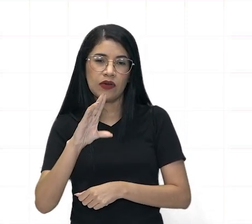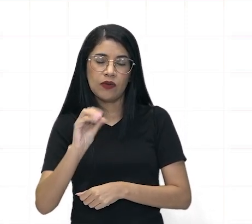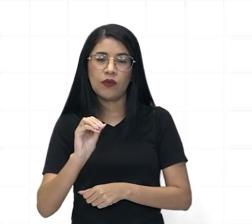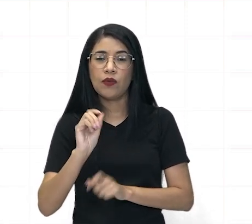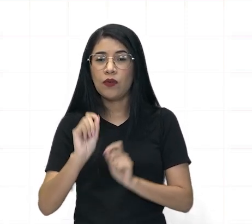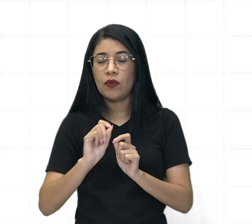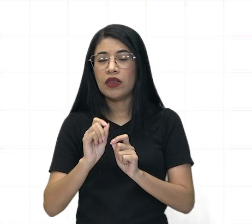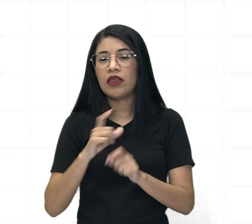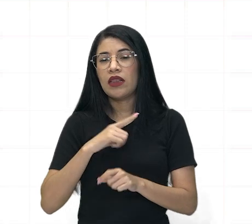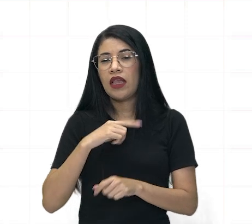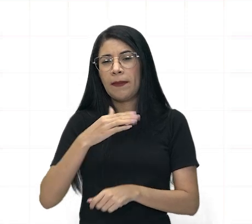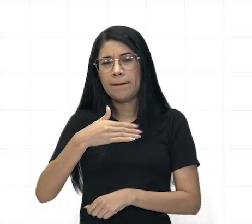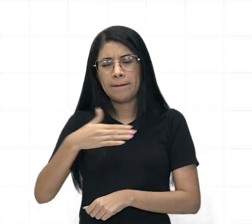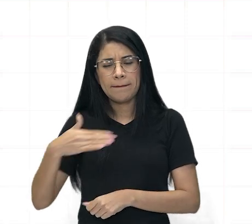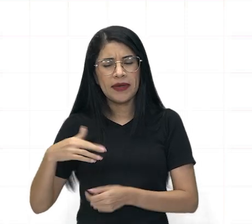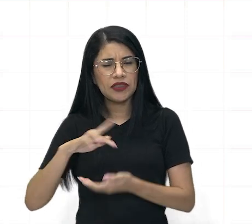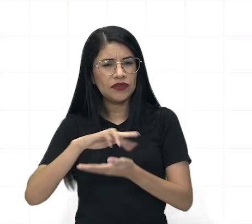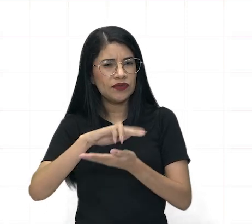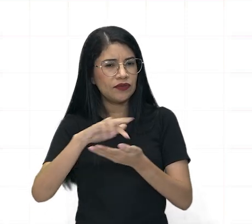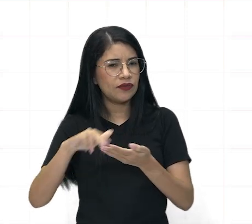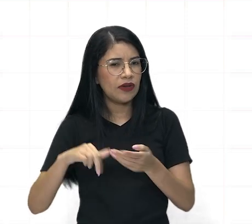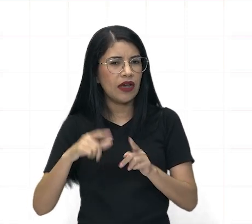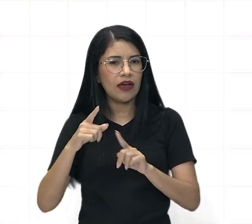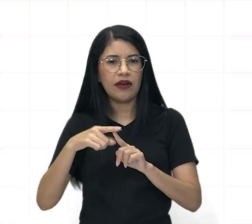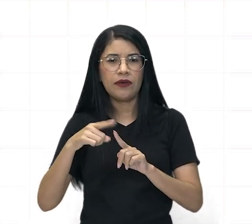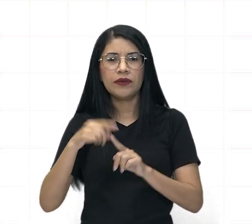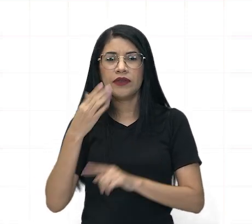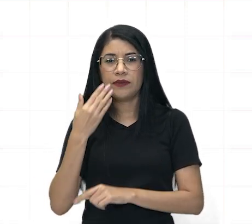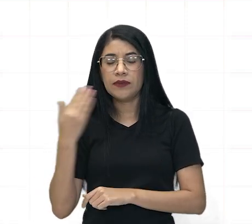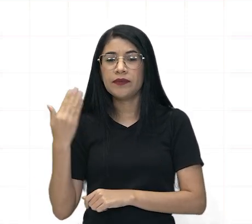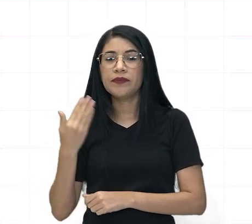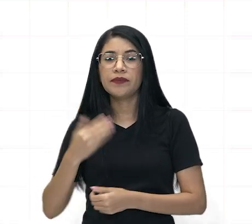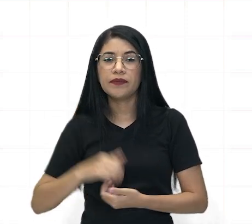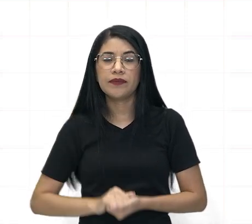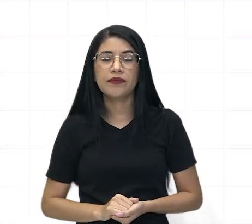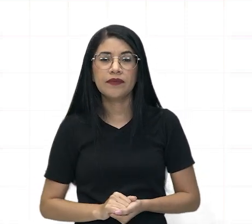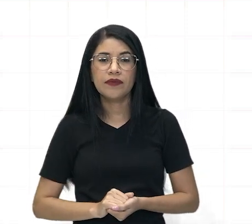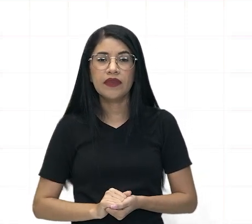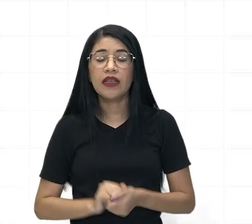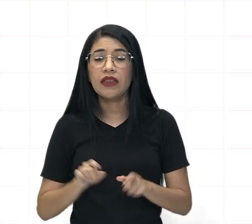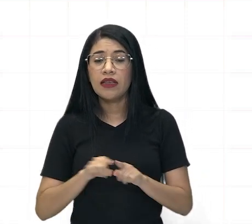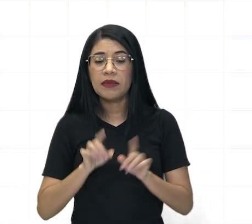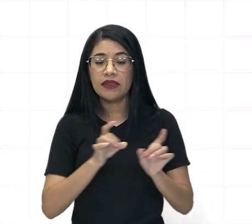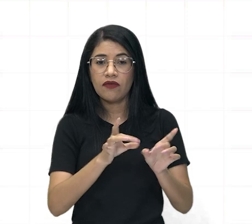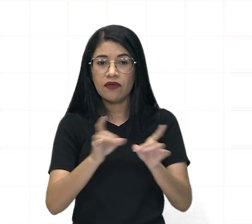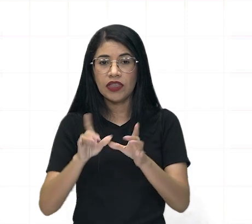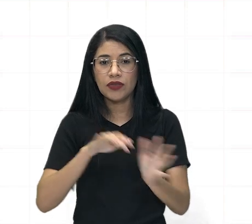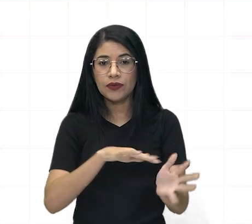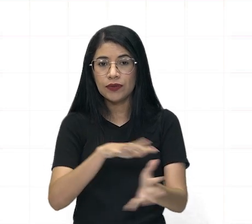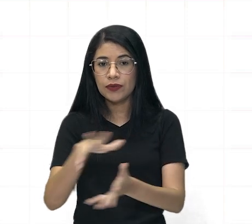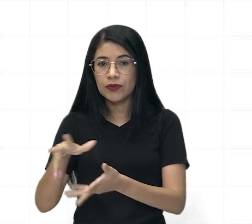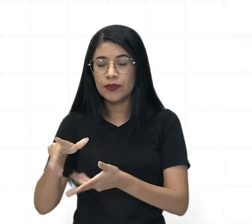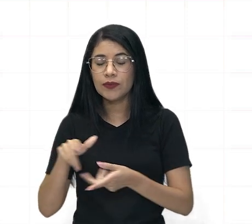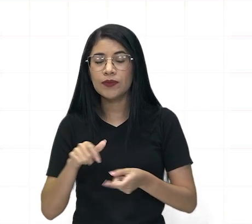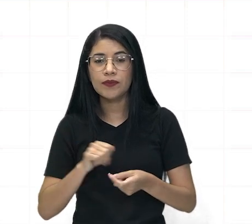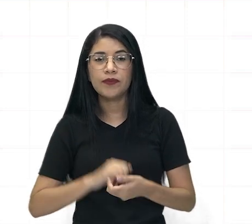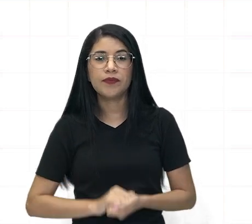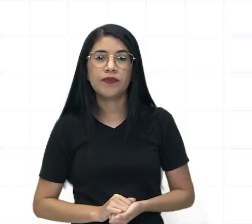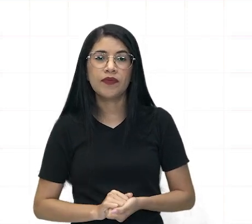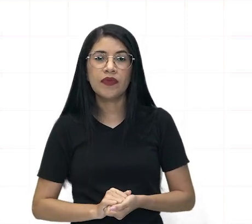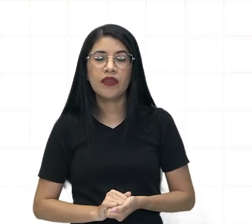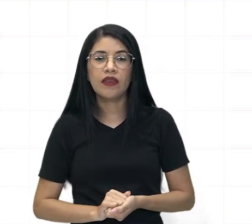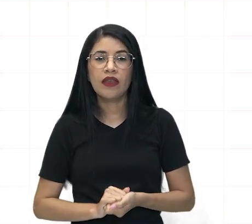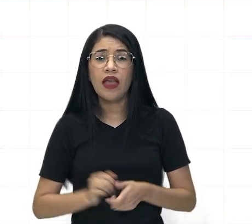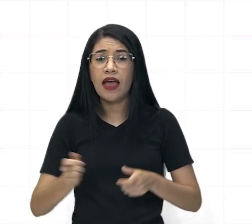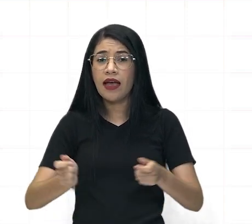do atum, do salmão, do camarão e lagosta aí, que são comercializados no mundo. Sobre mineração, lá